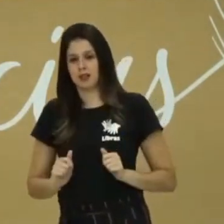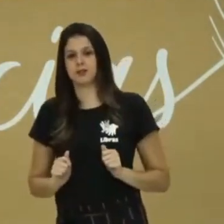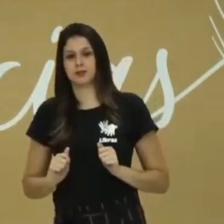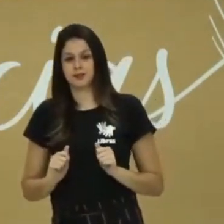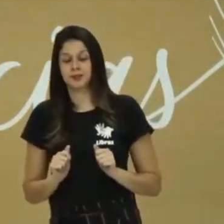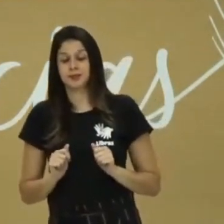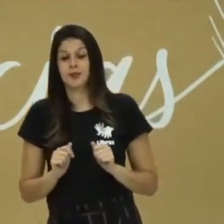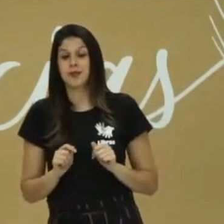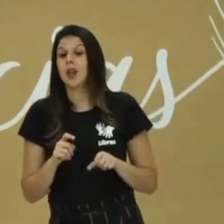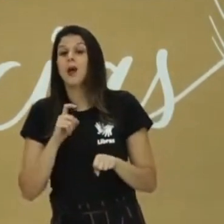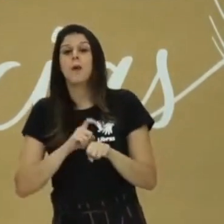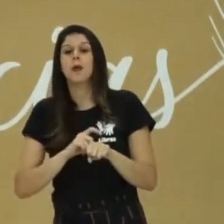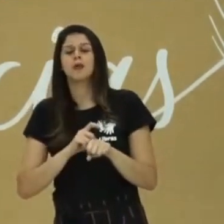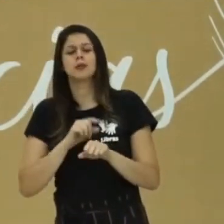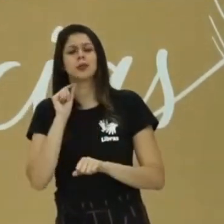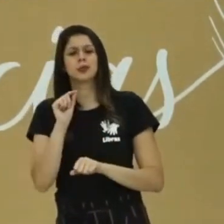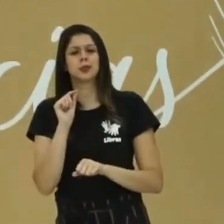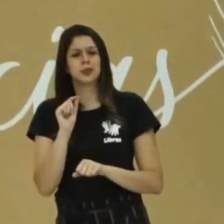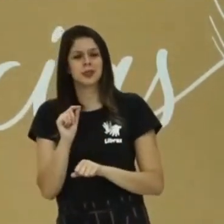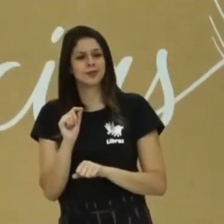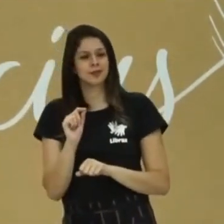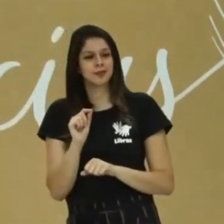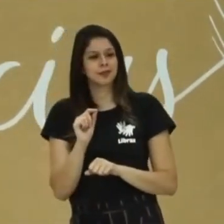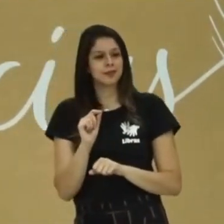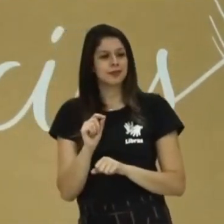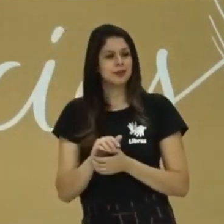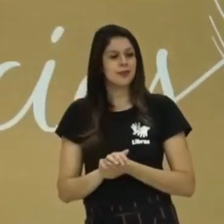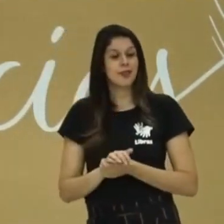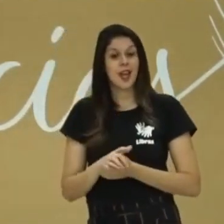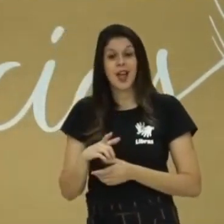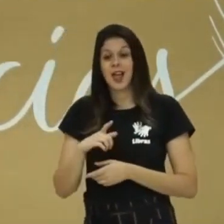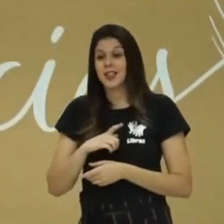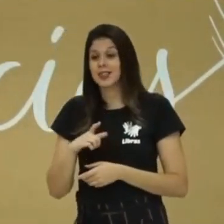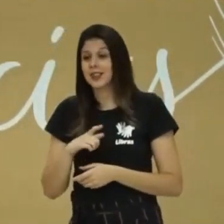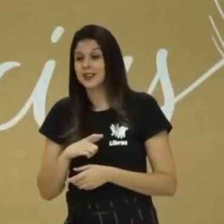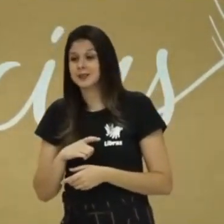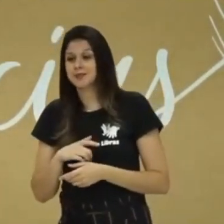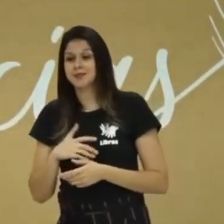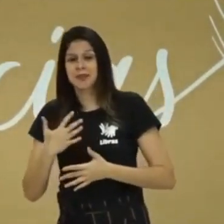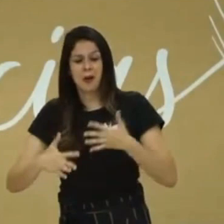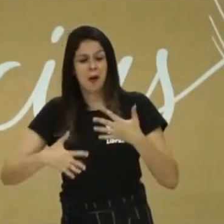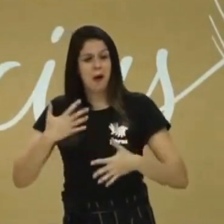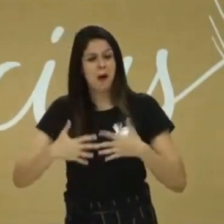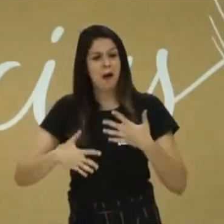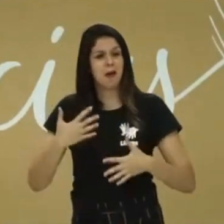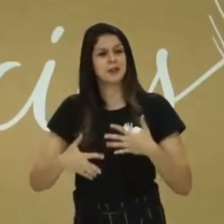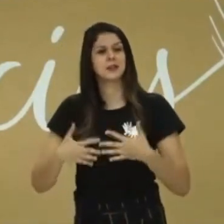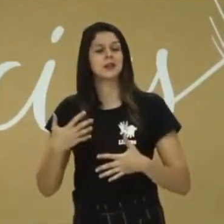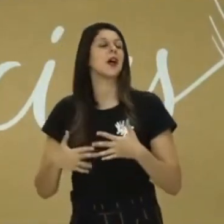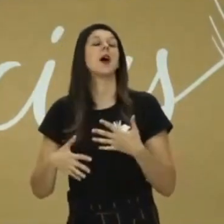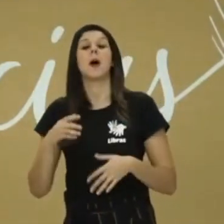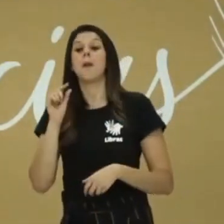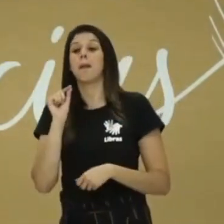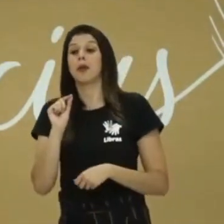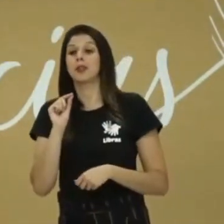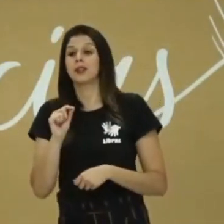é e será um momento nesse dia haverá uma convulsão Mundial porque